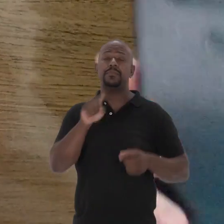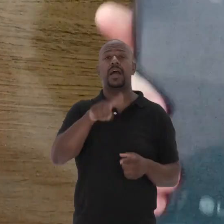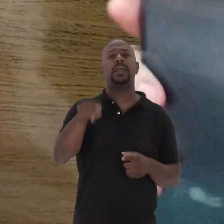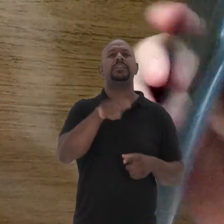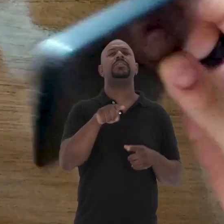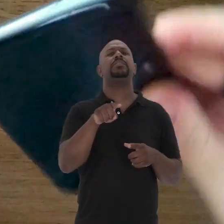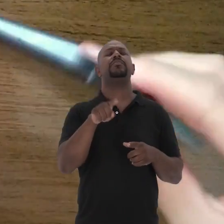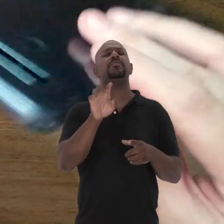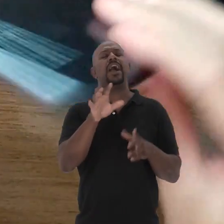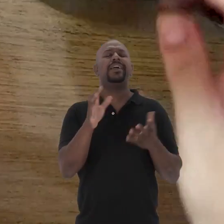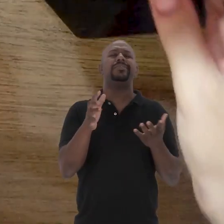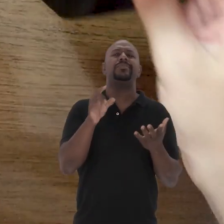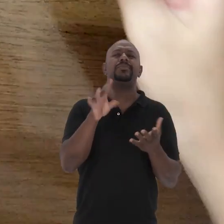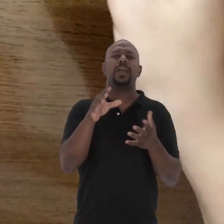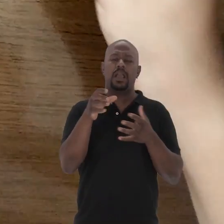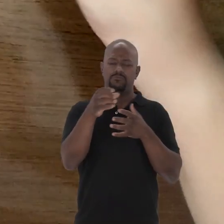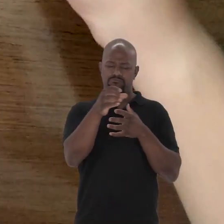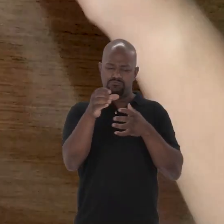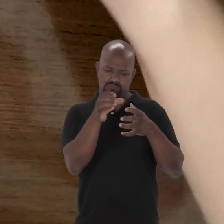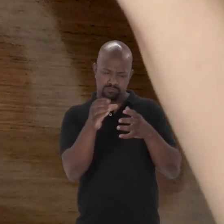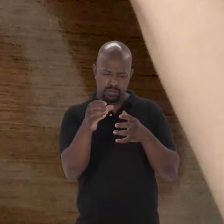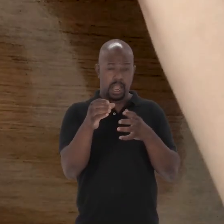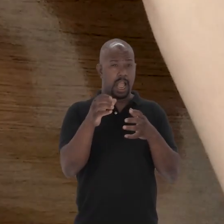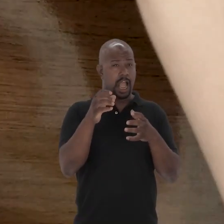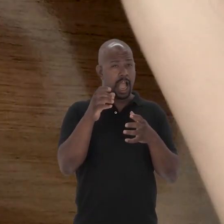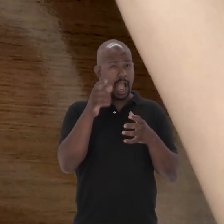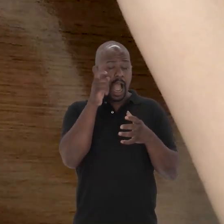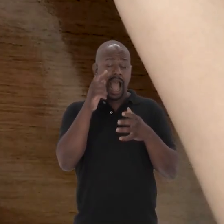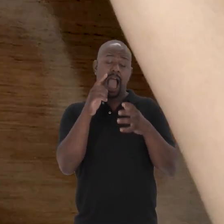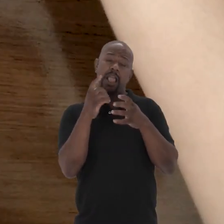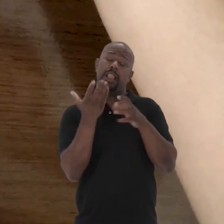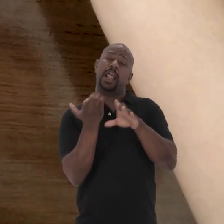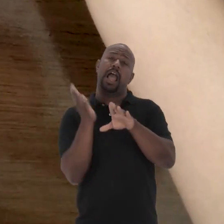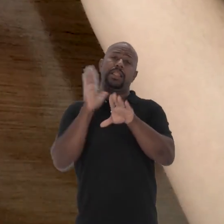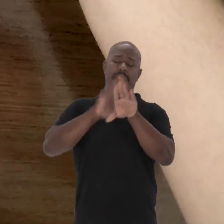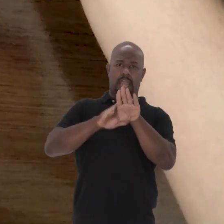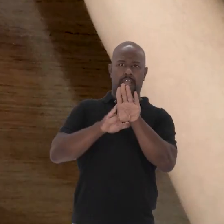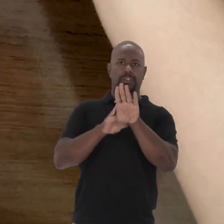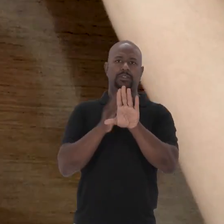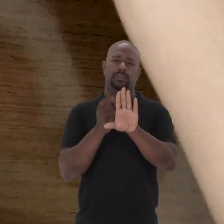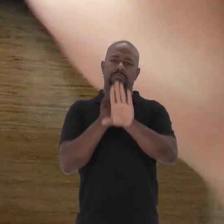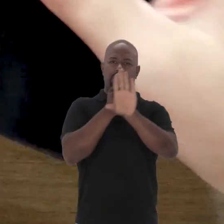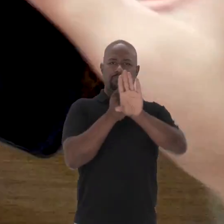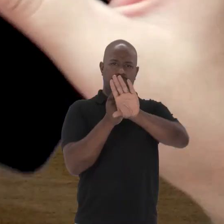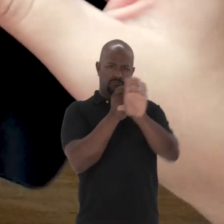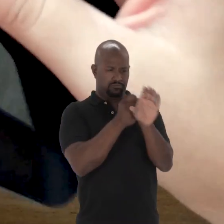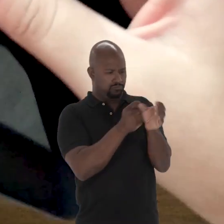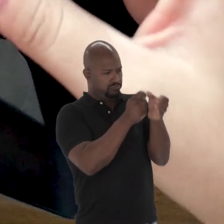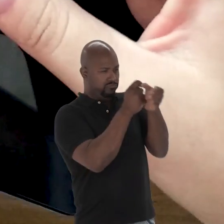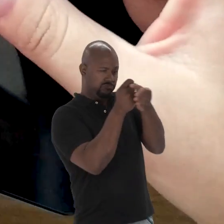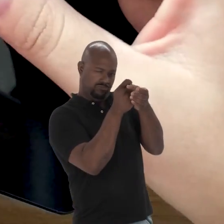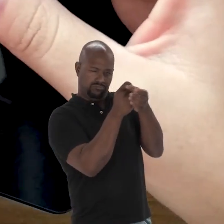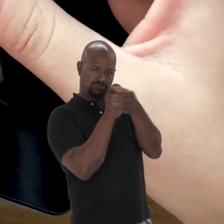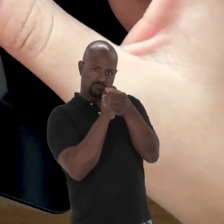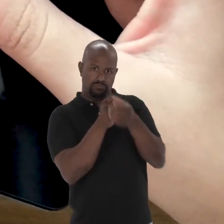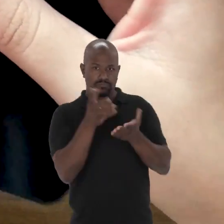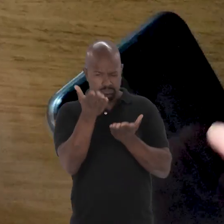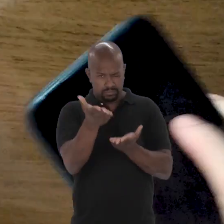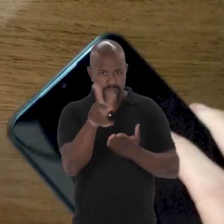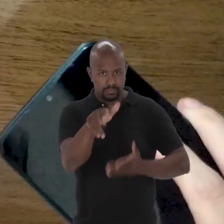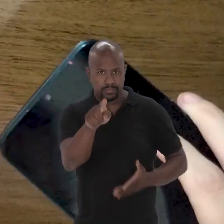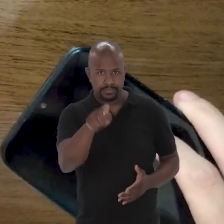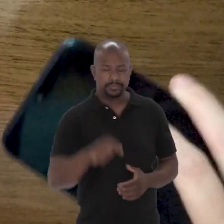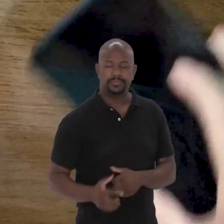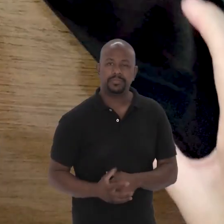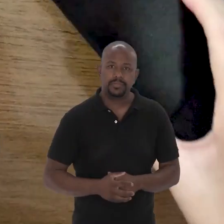esses filtros, a gente vai basicamente posicionar a câmera atrás do nosso filtro, basicamente assim. Encosta a câmera traseira no frasco.